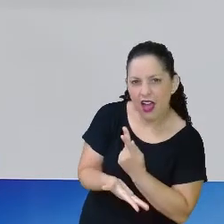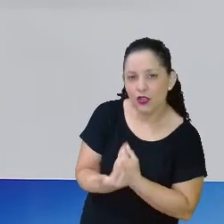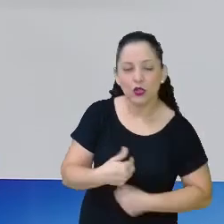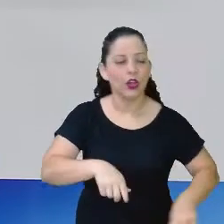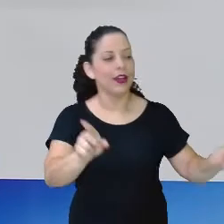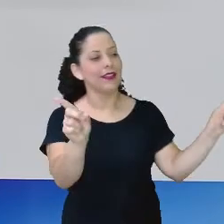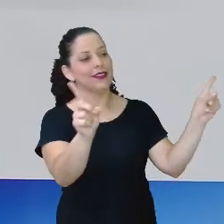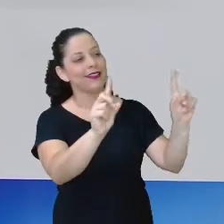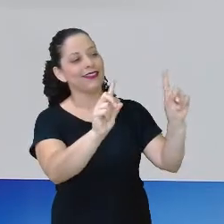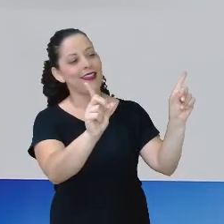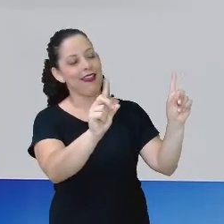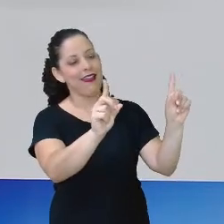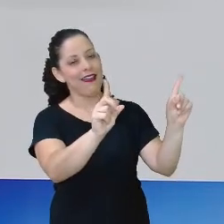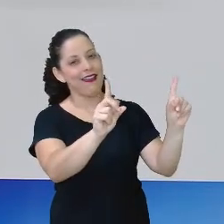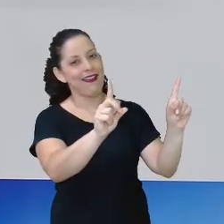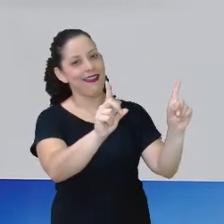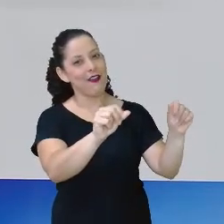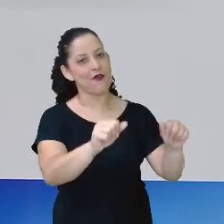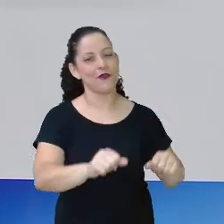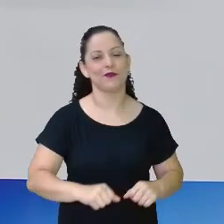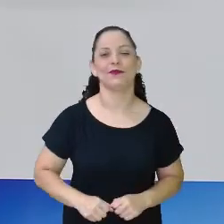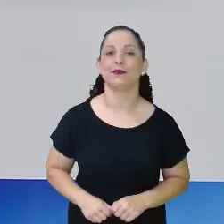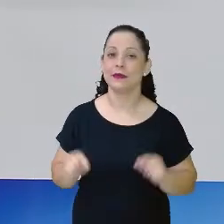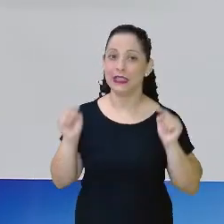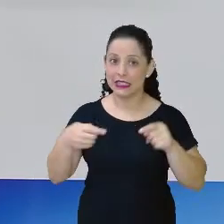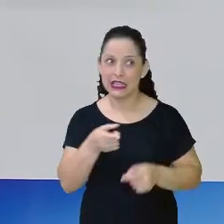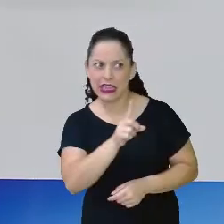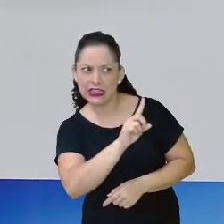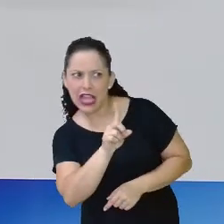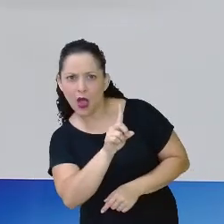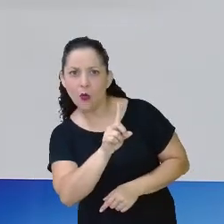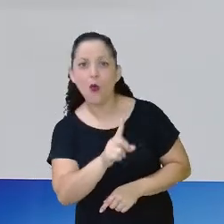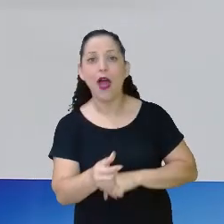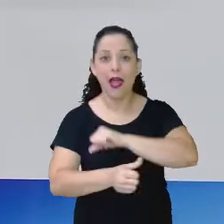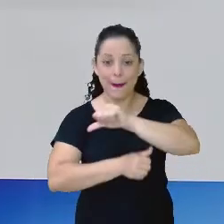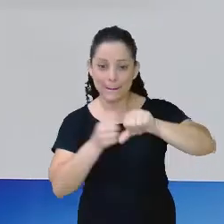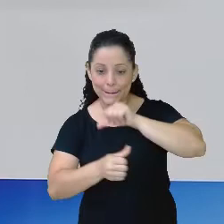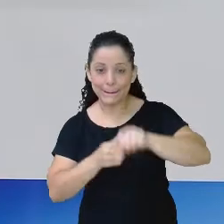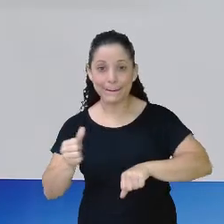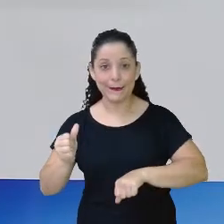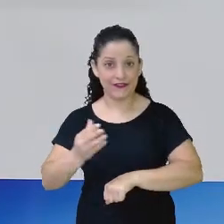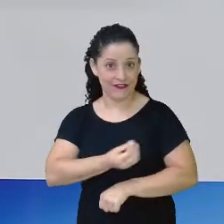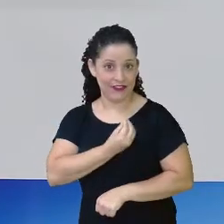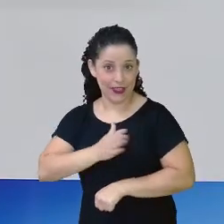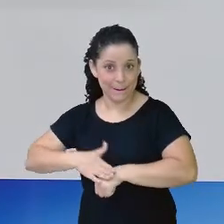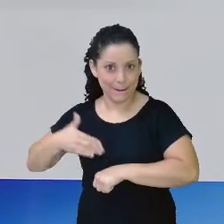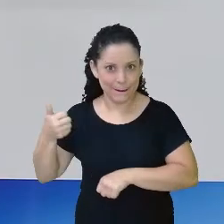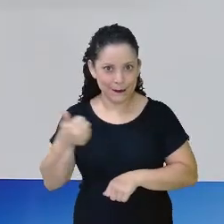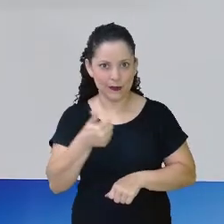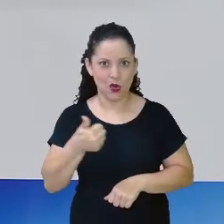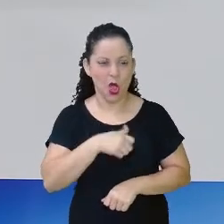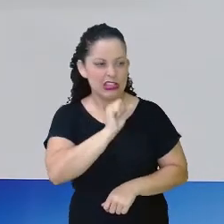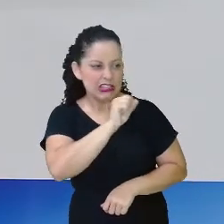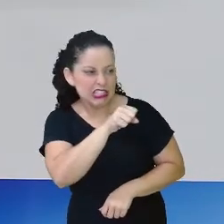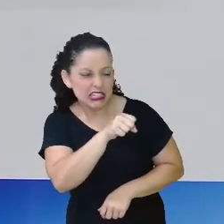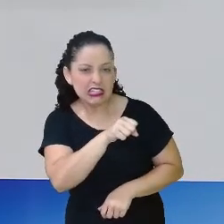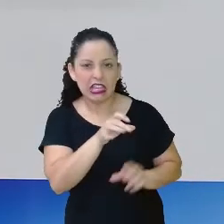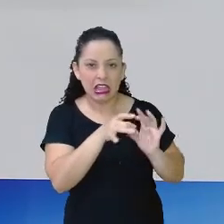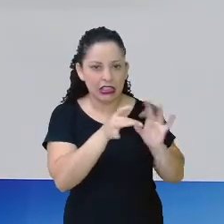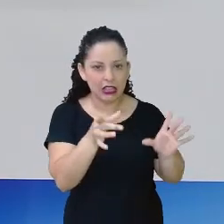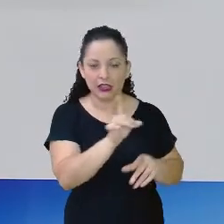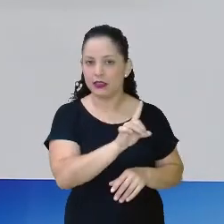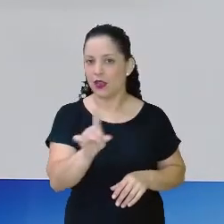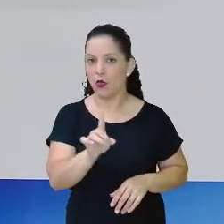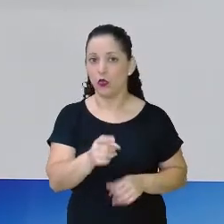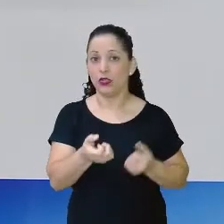o dedinho aqui que não, ó. Esse não pode mudar a tua vida, tá? Então fica ligado, nem sempre é pra gente dar sim. Tem proposta